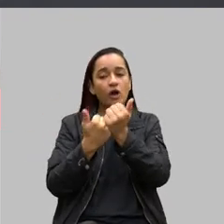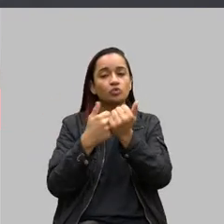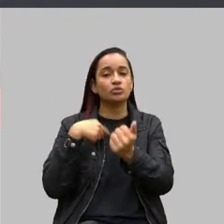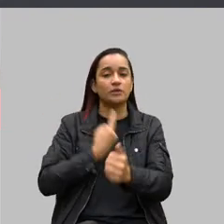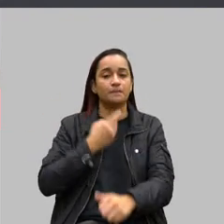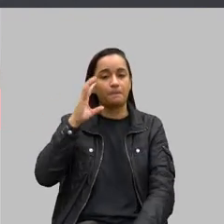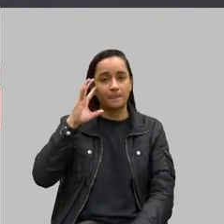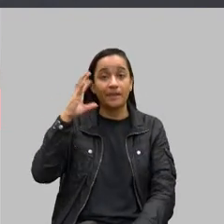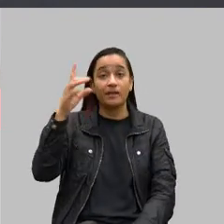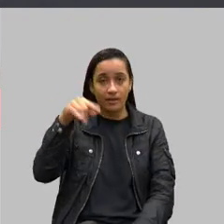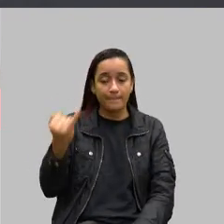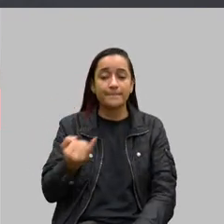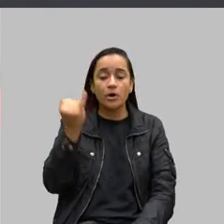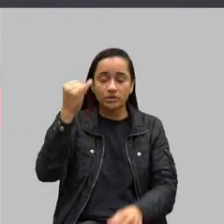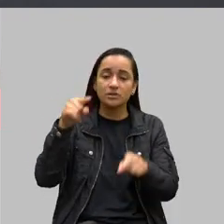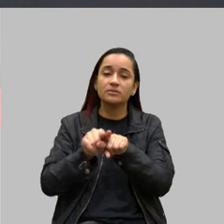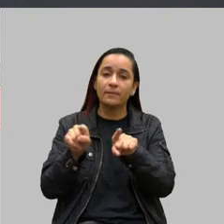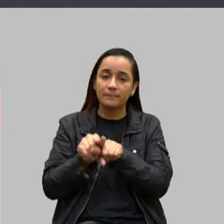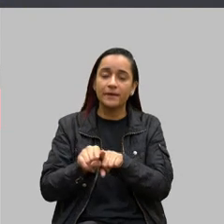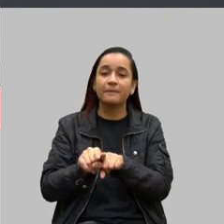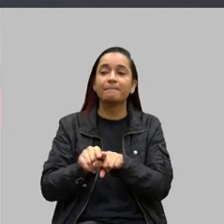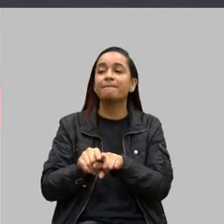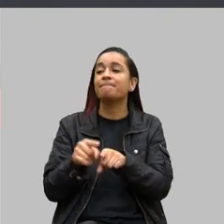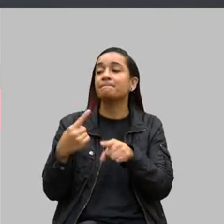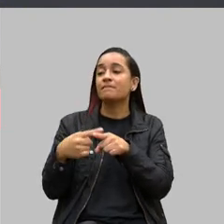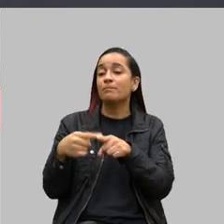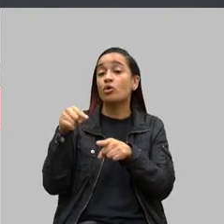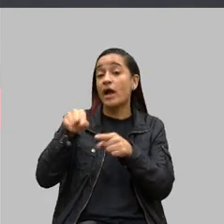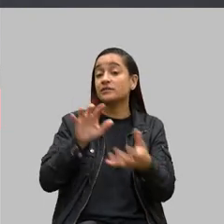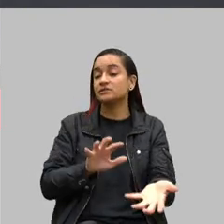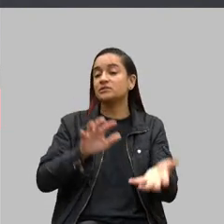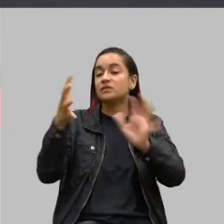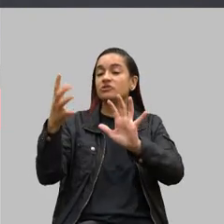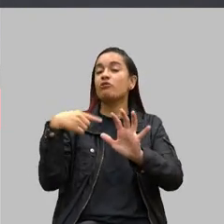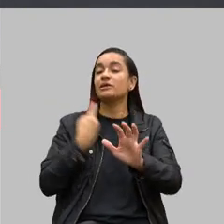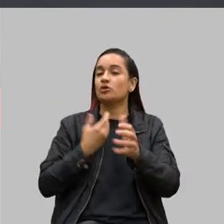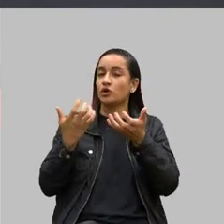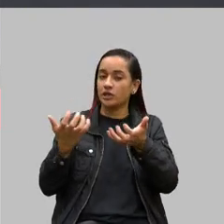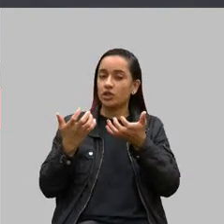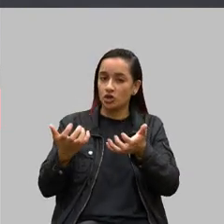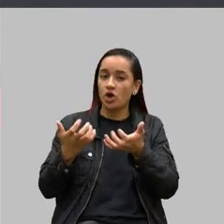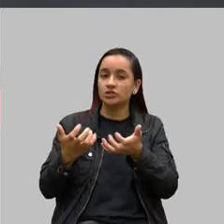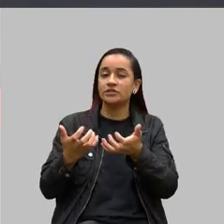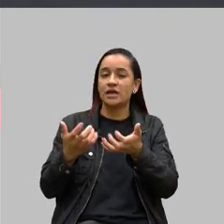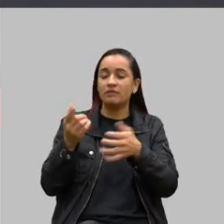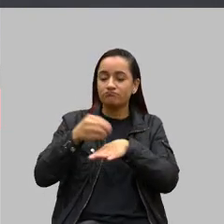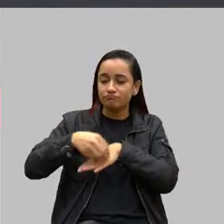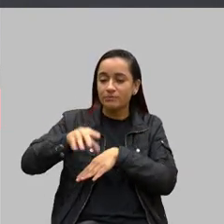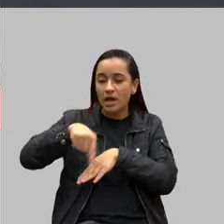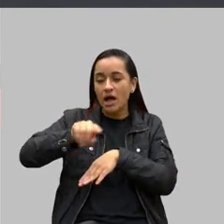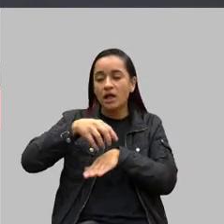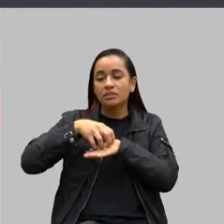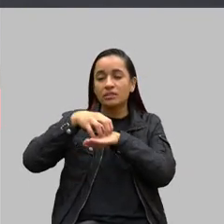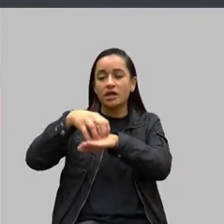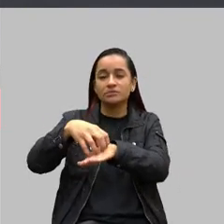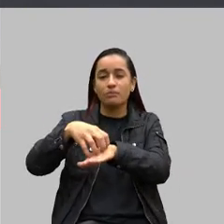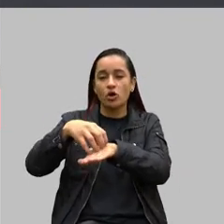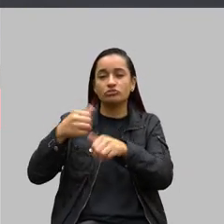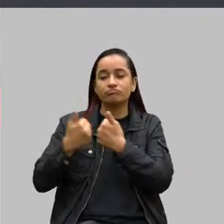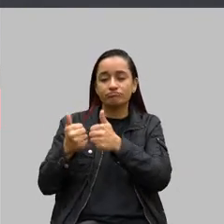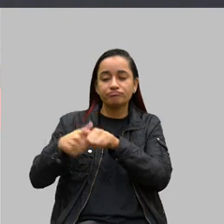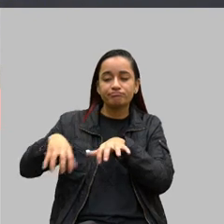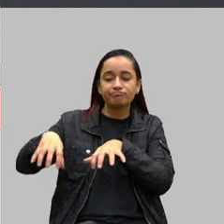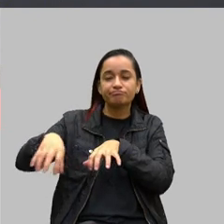problema isso é importante porque também né Eh eh essa transformação que a gente quer passar no transporte Metropolitano né Nós temos que ter as empresas